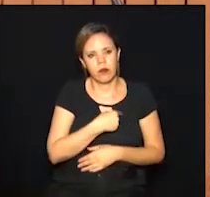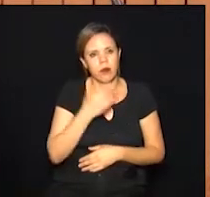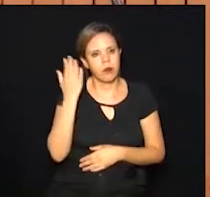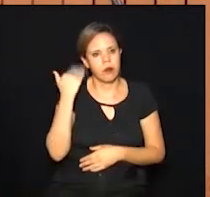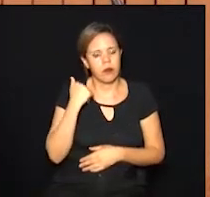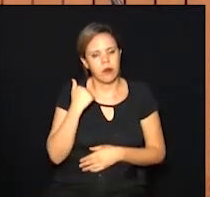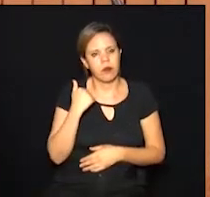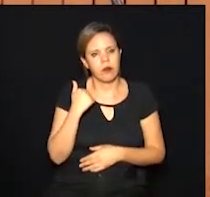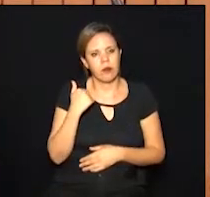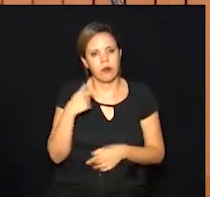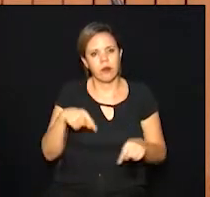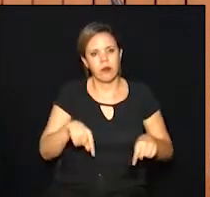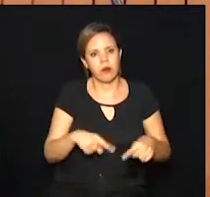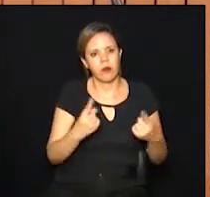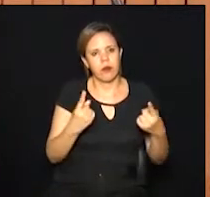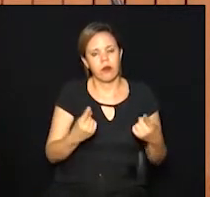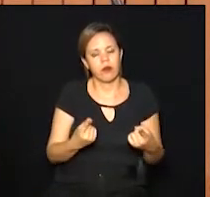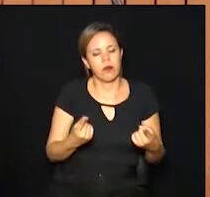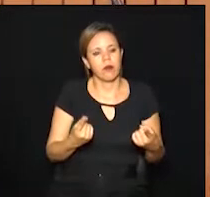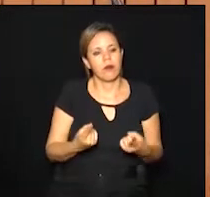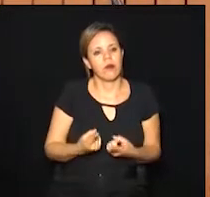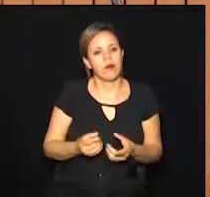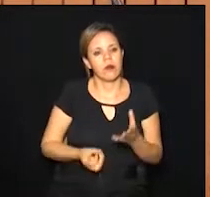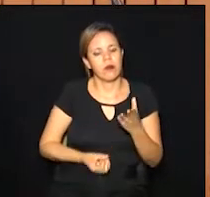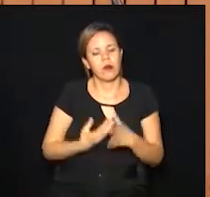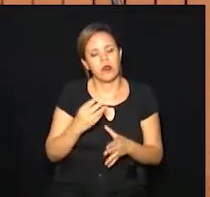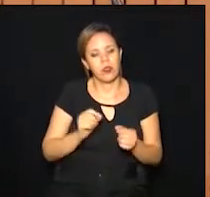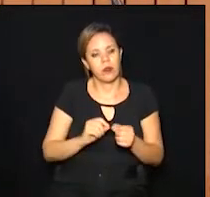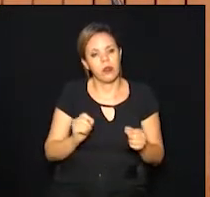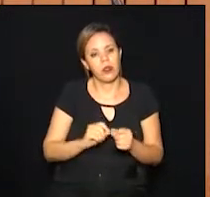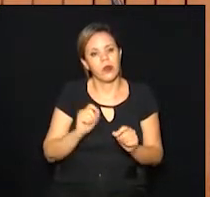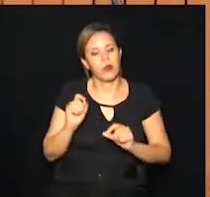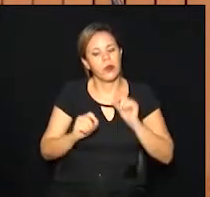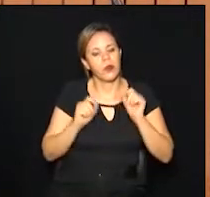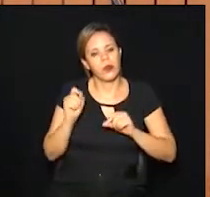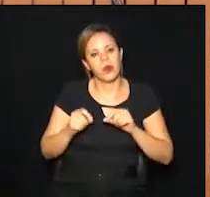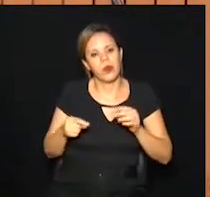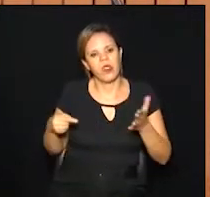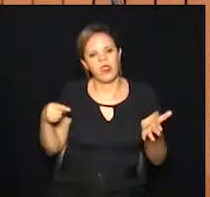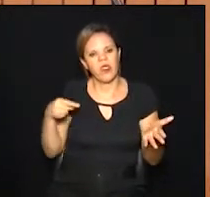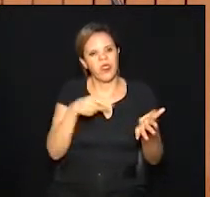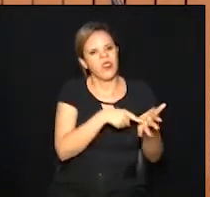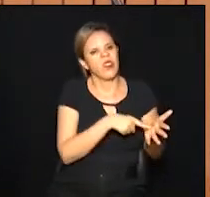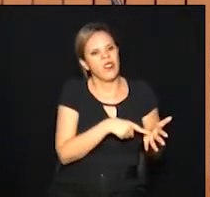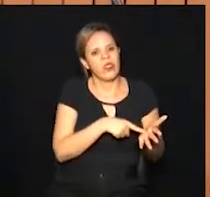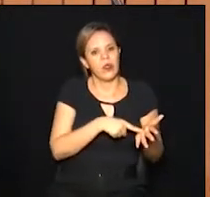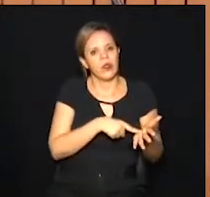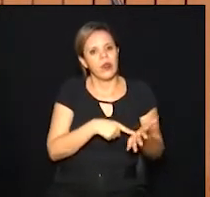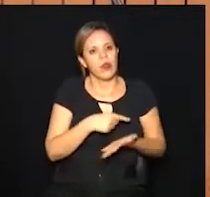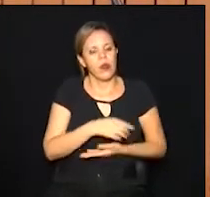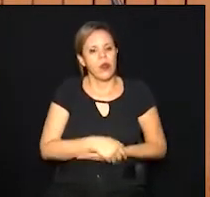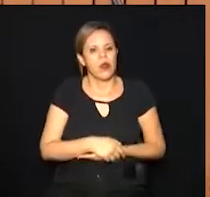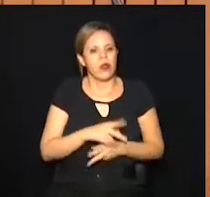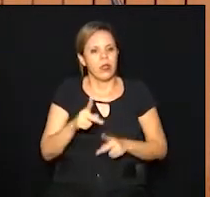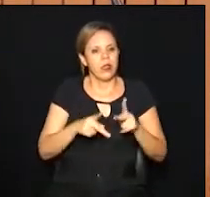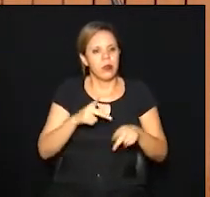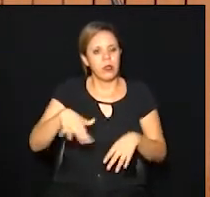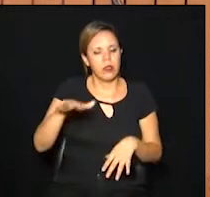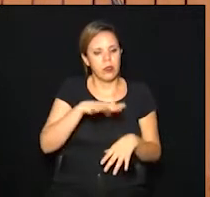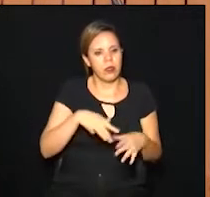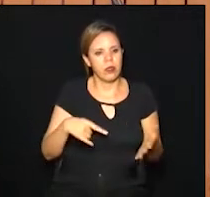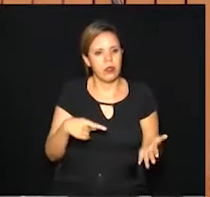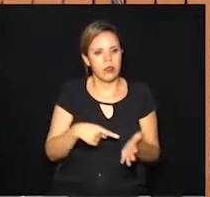que um dos grandes desafios que estão colocados é que essas denúncias possam, e as pessoas que